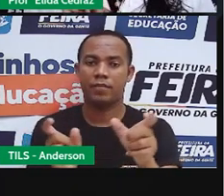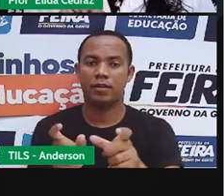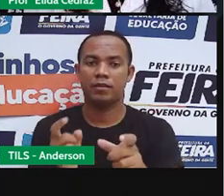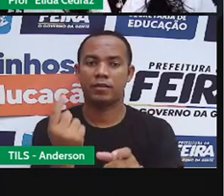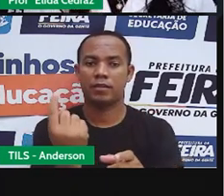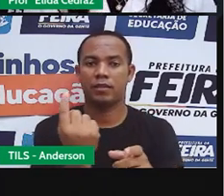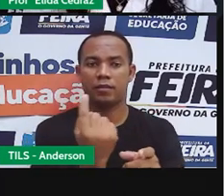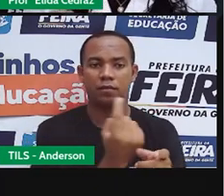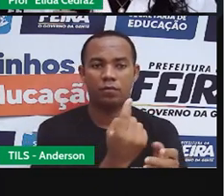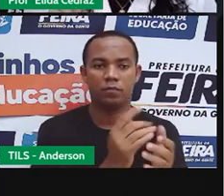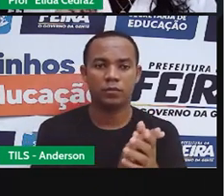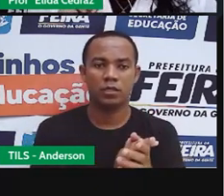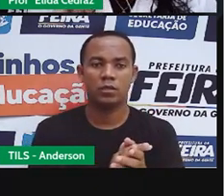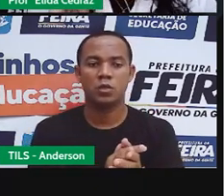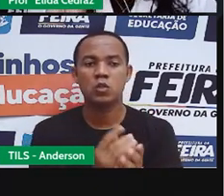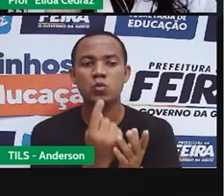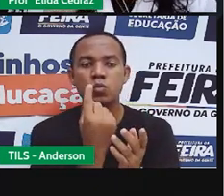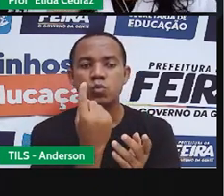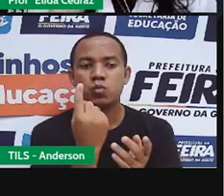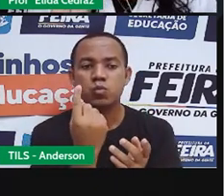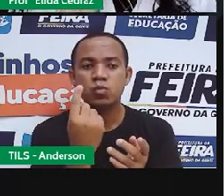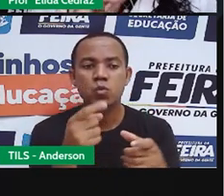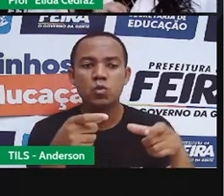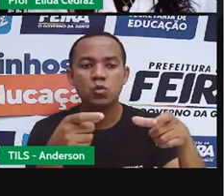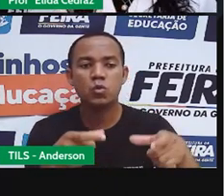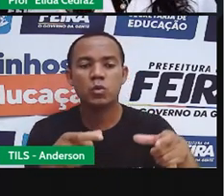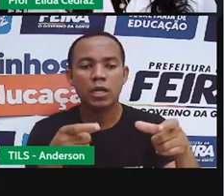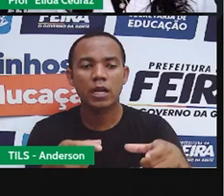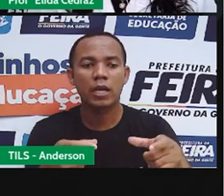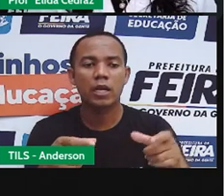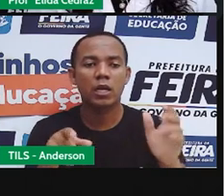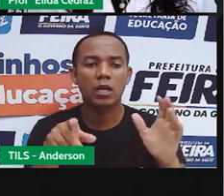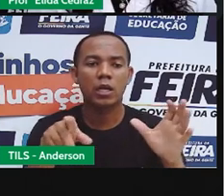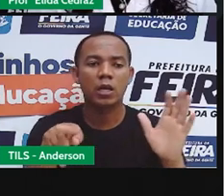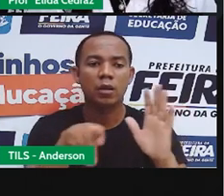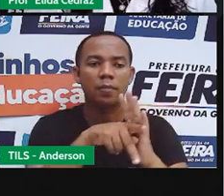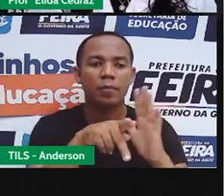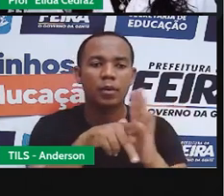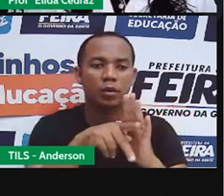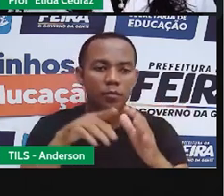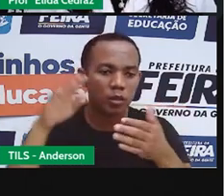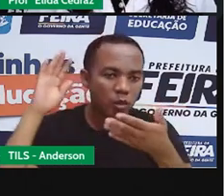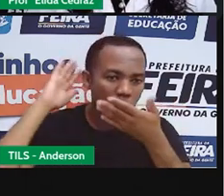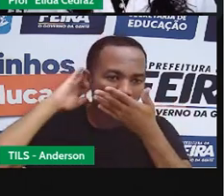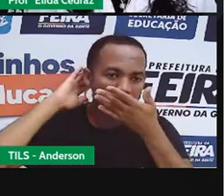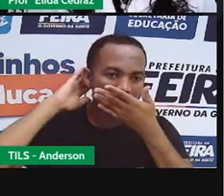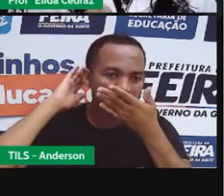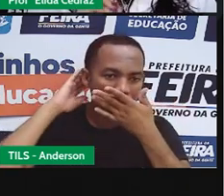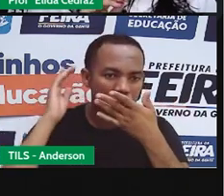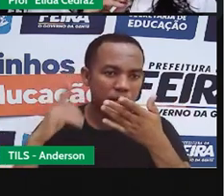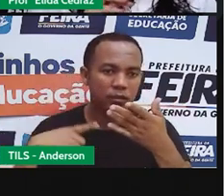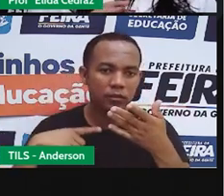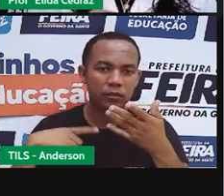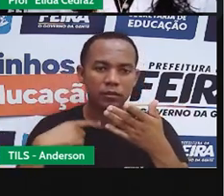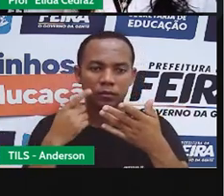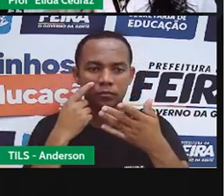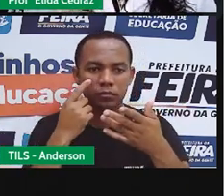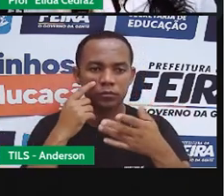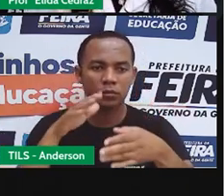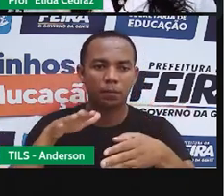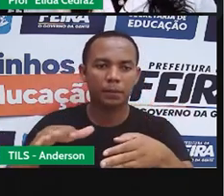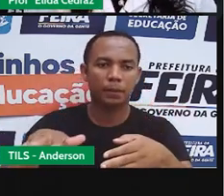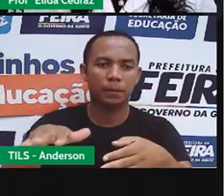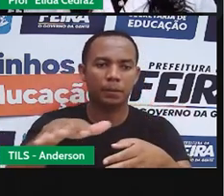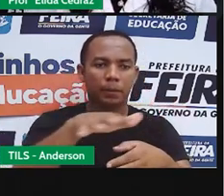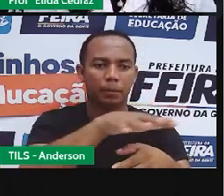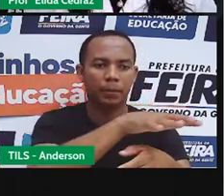pontinho desse, era uma nação indígena. Olha só, espalhado por